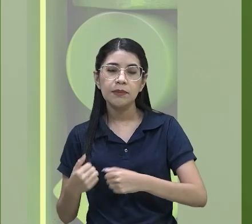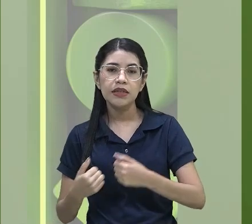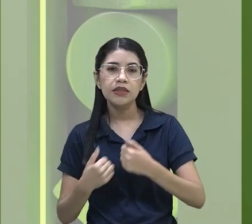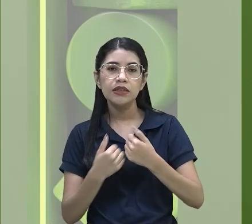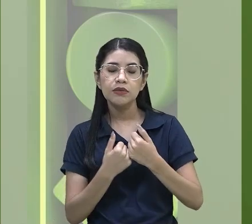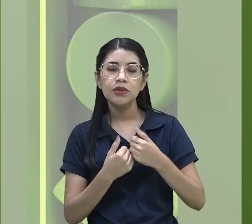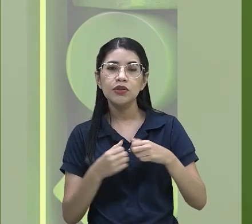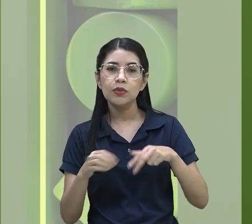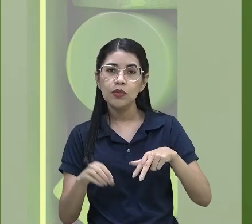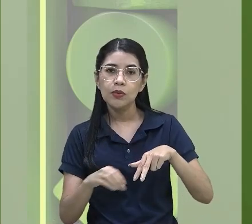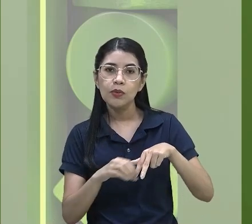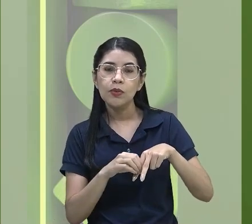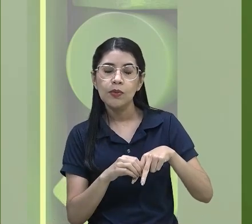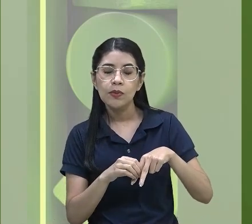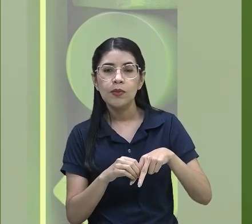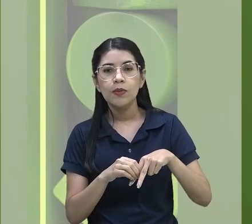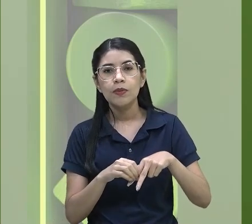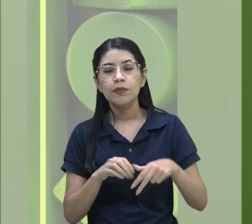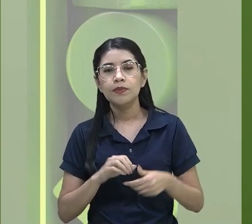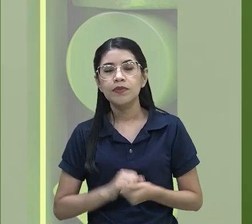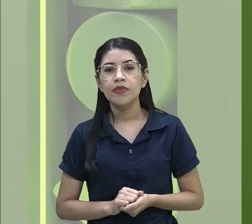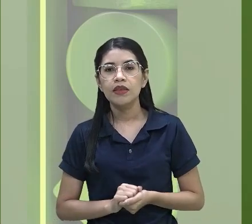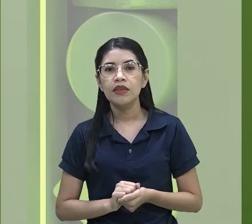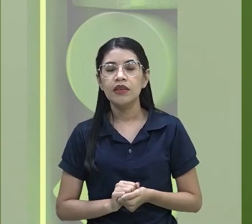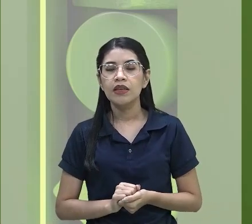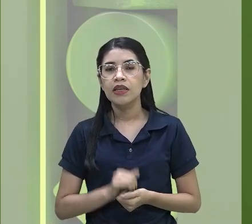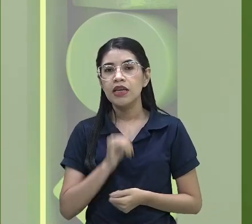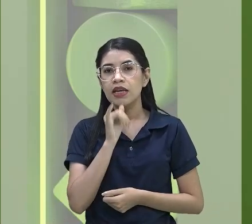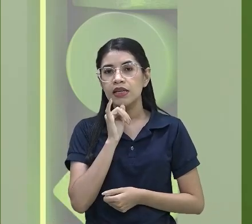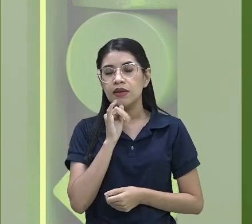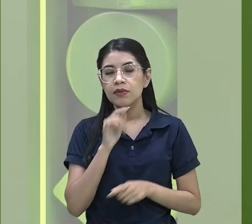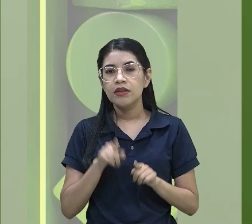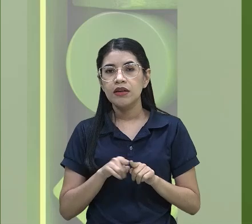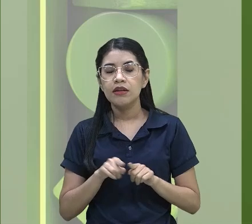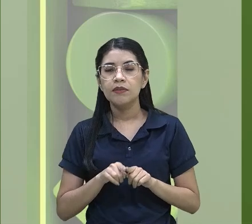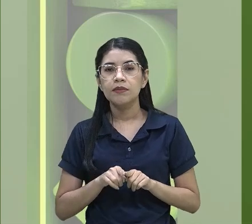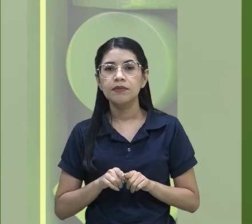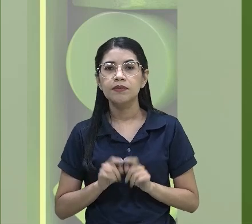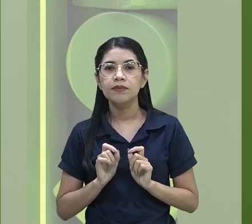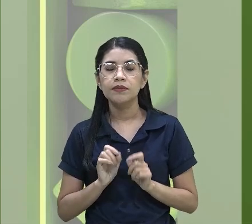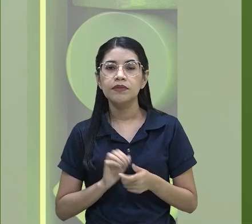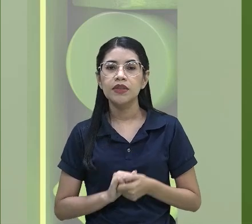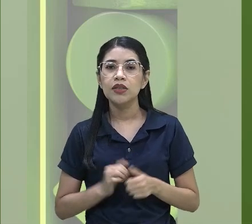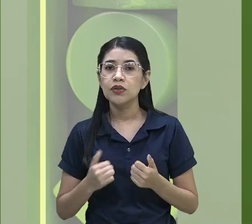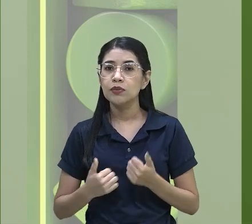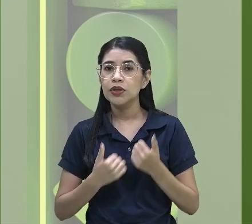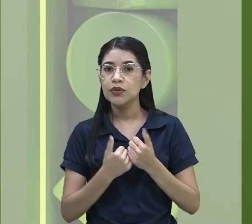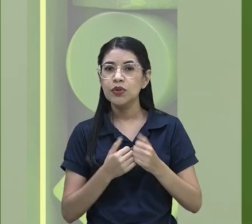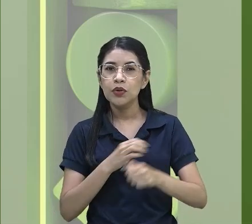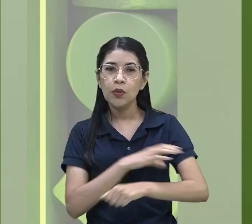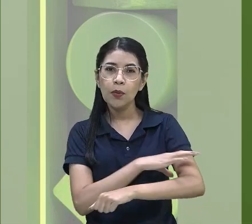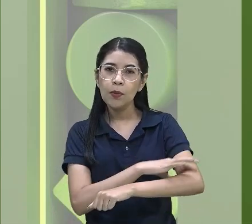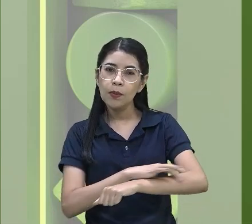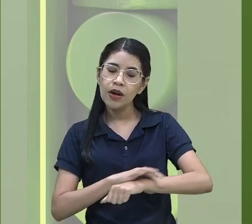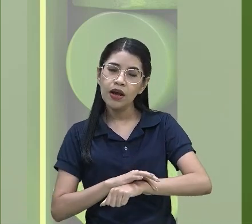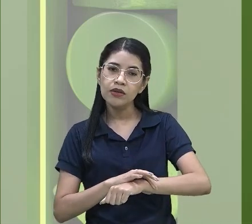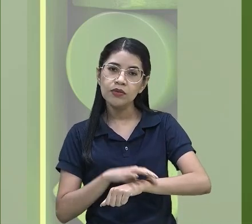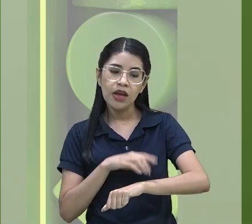por partes mecânicas, né? E aí, por exemplo, uma situação de substituir um braço. Na